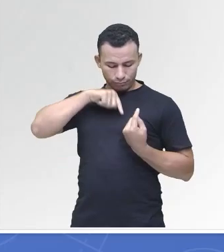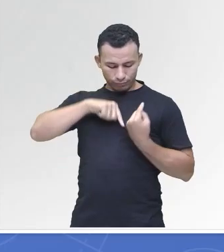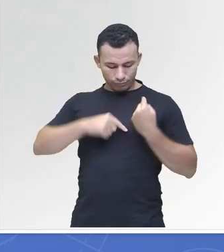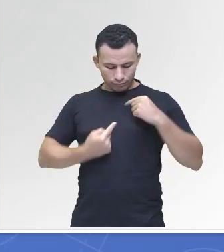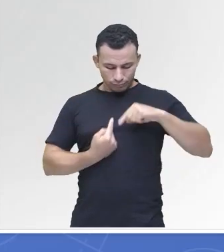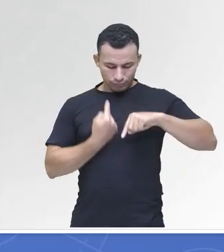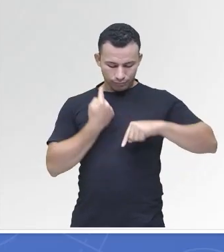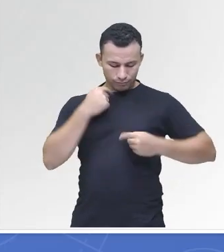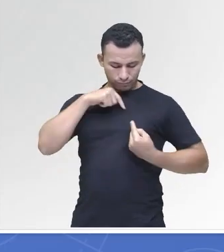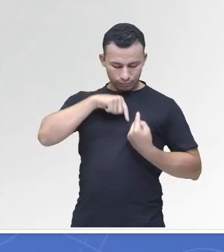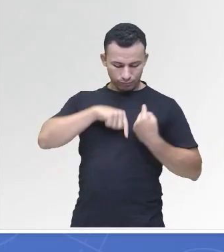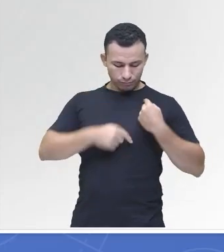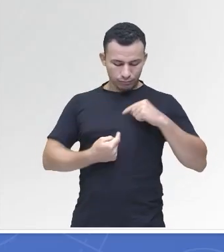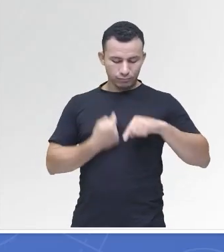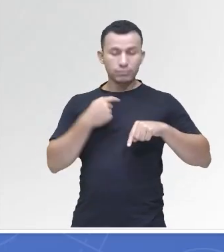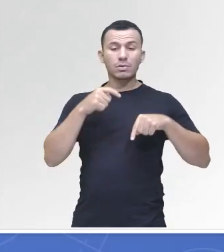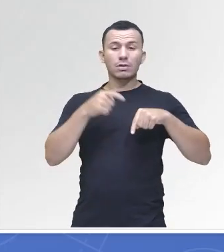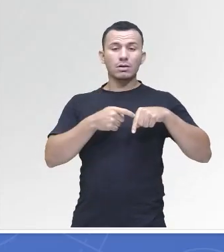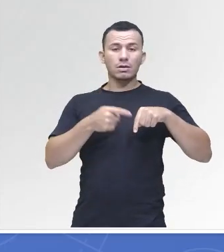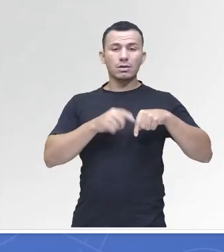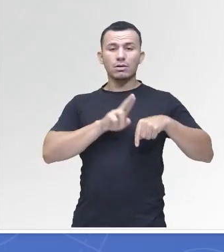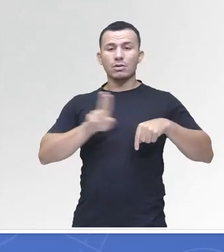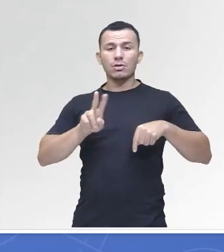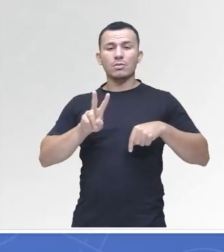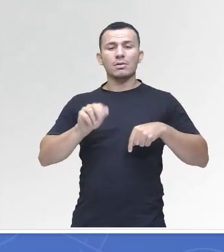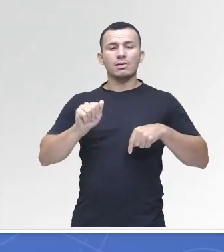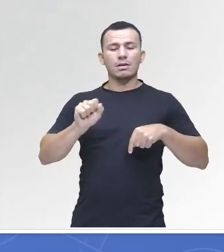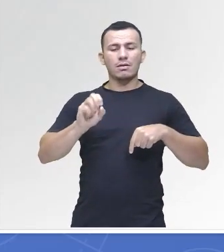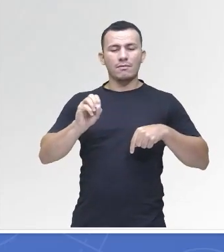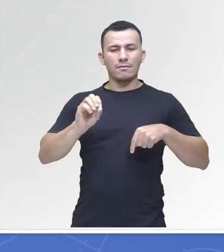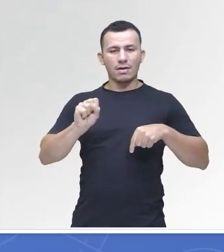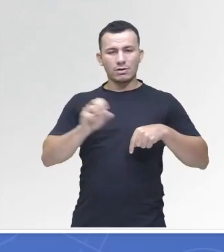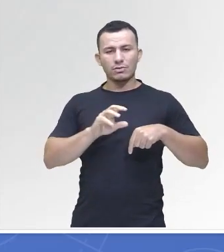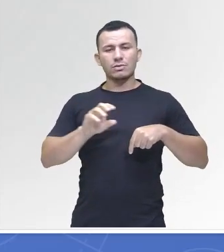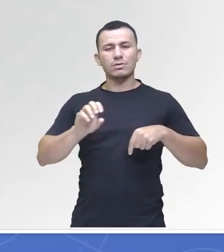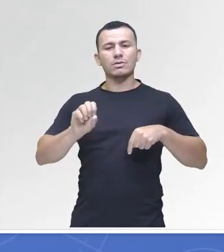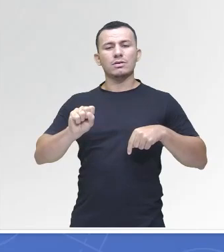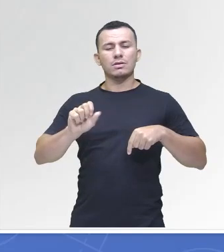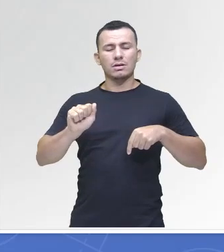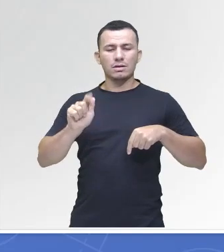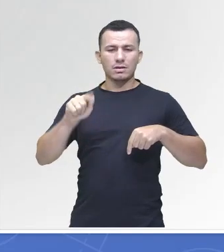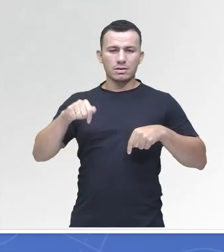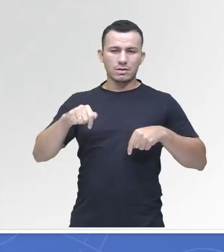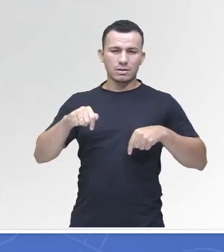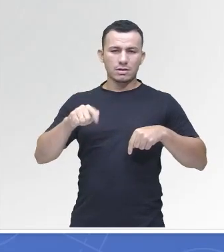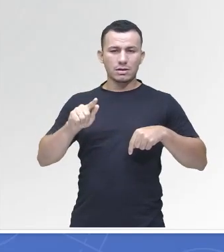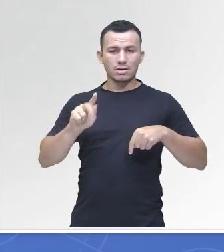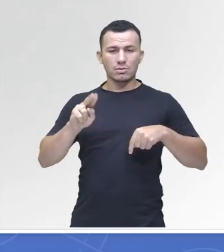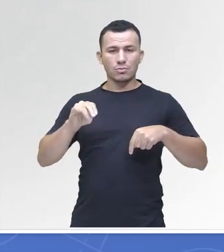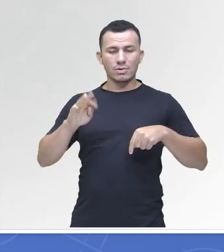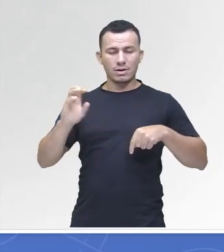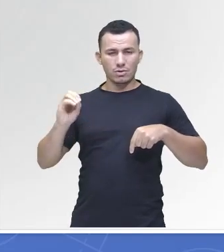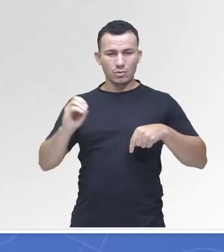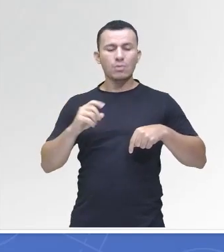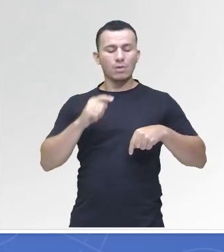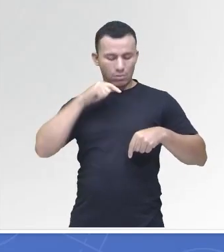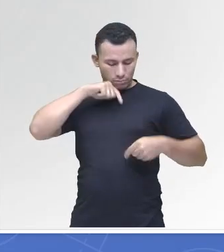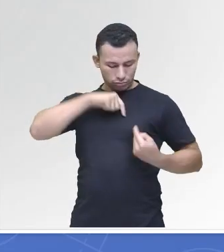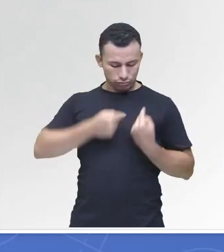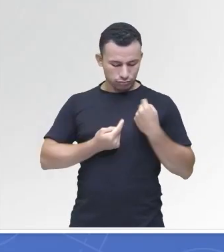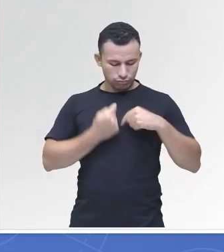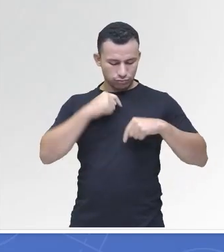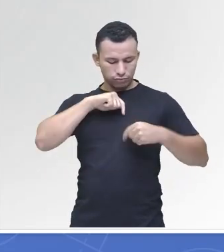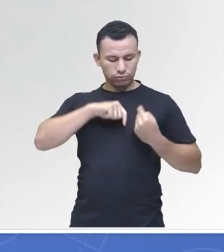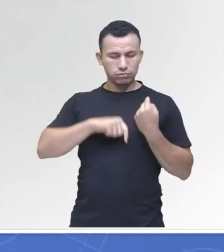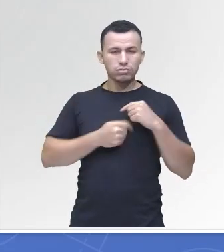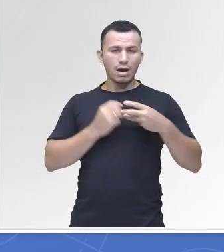vasos sanguíneos. E aí esses vasos sanguíneos vão transportar o quê? Substâncias. Né? Ele vai transportar a substância que a